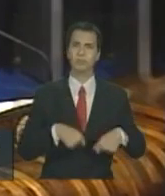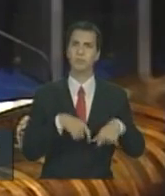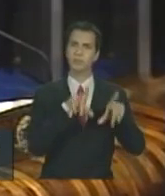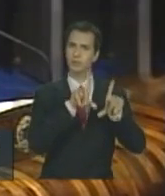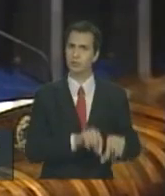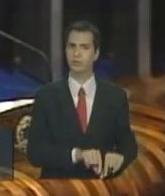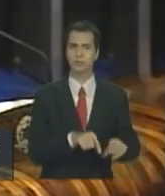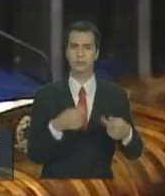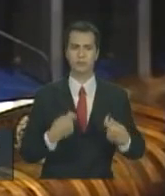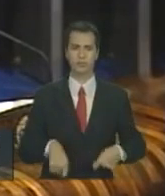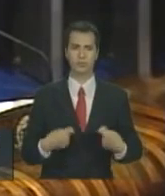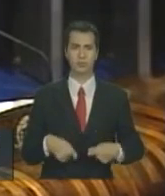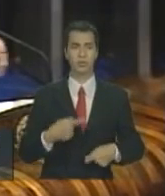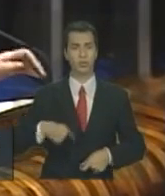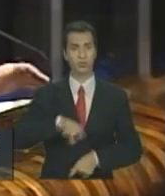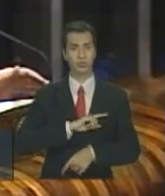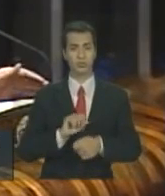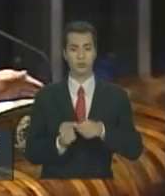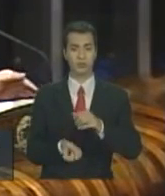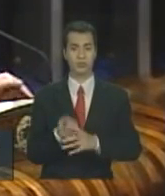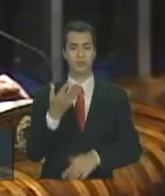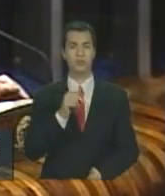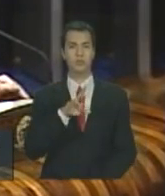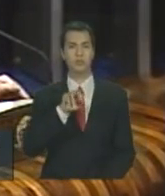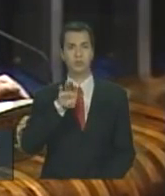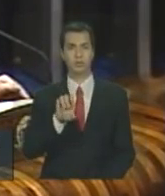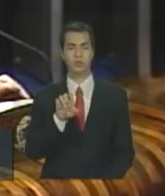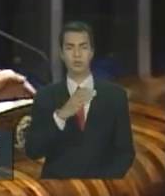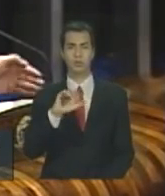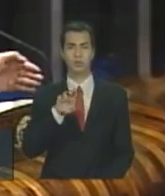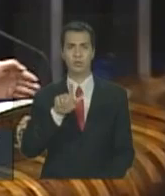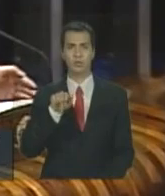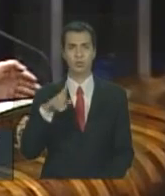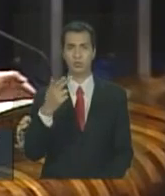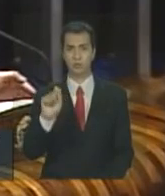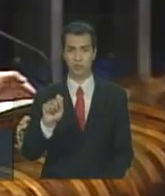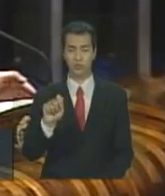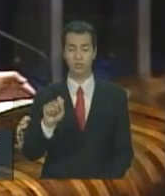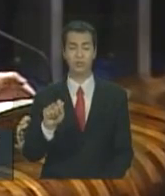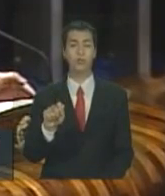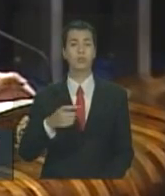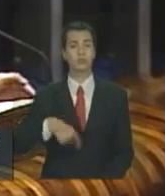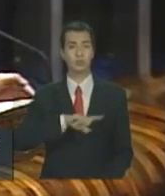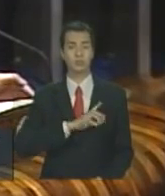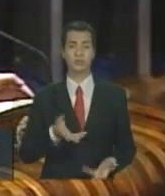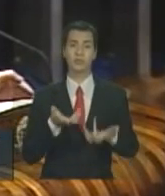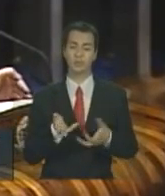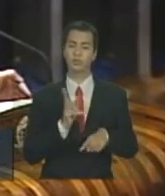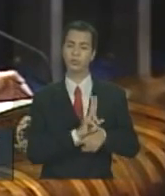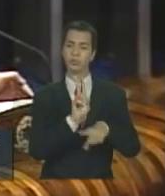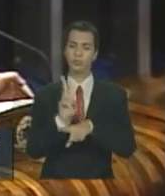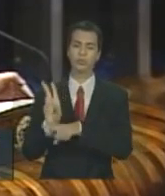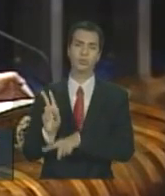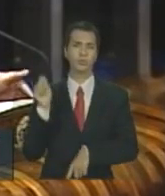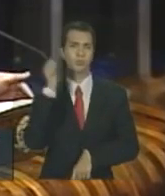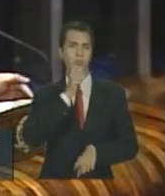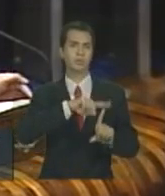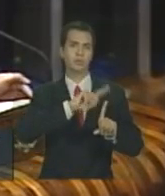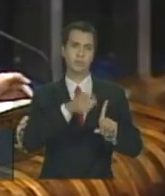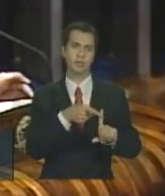o que nós queremos é justamente assegurar que esse seja um processo que cada